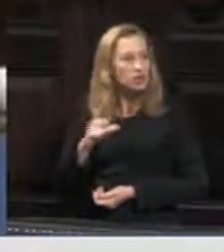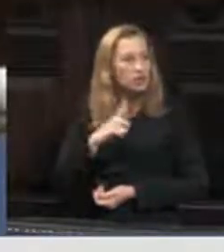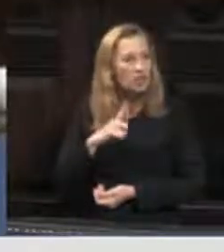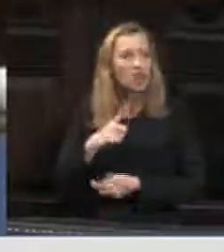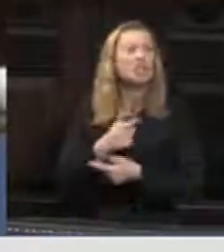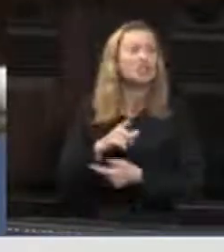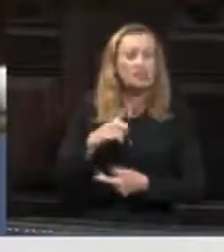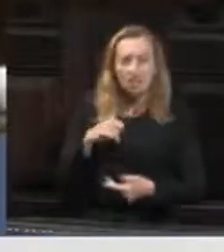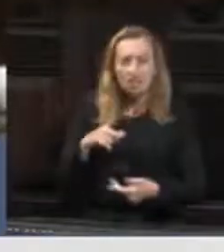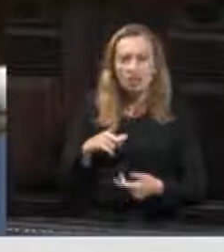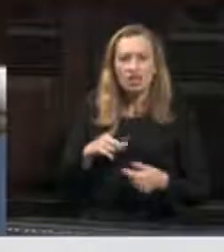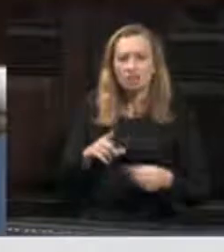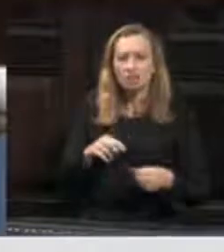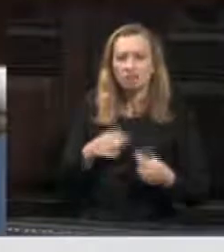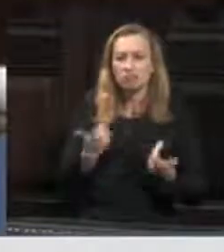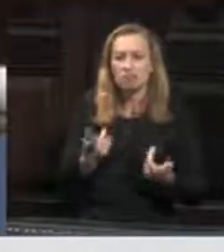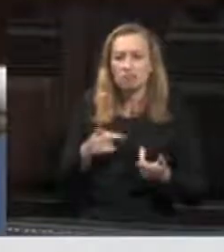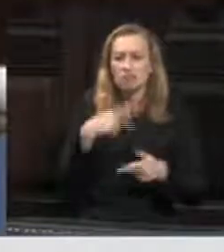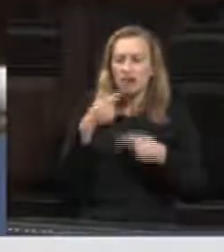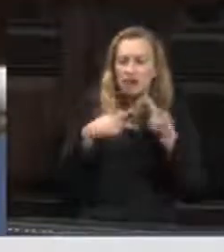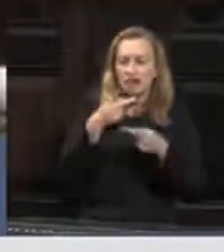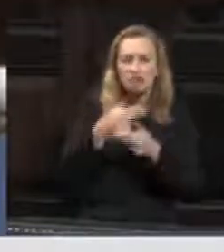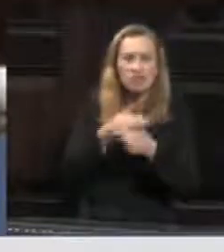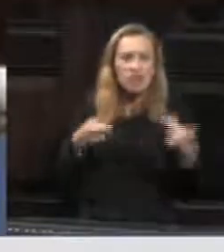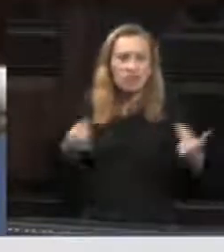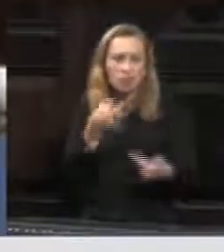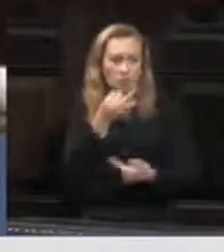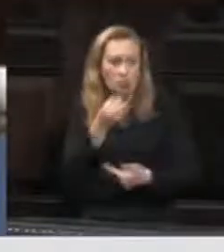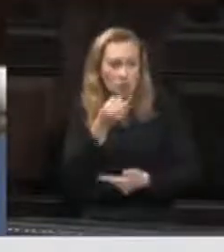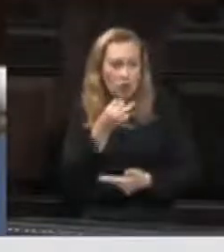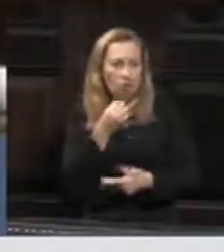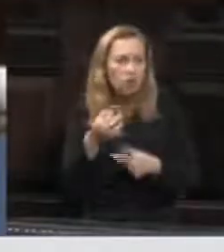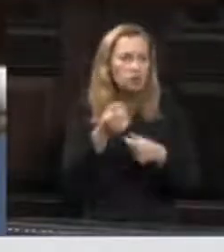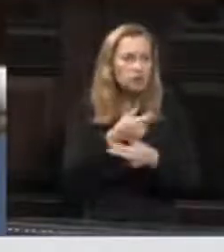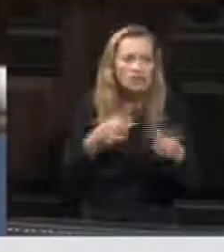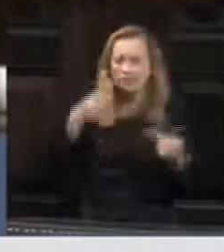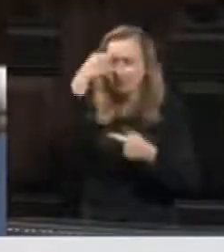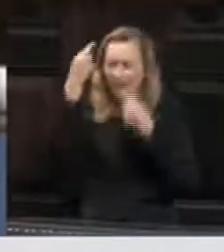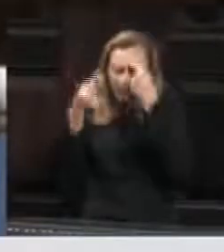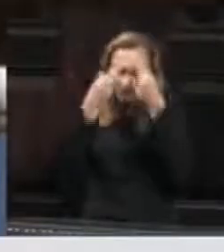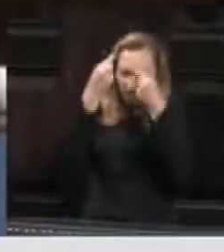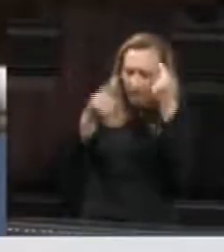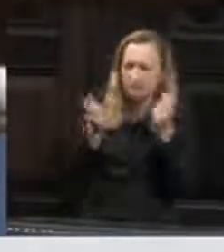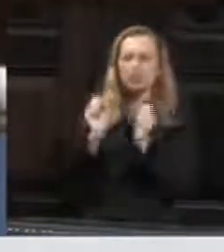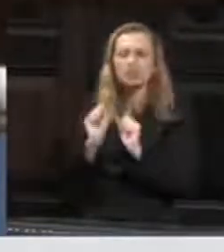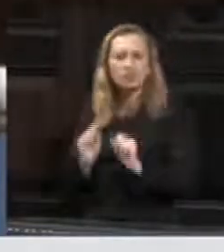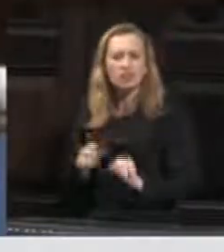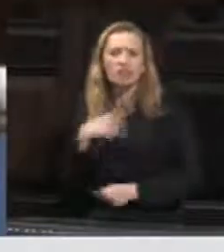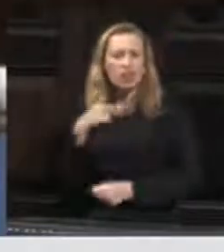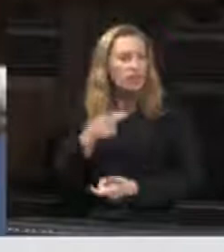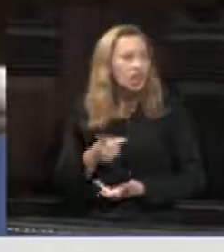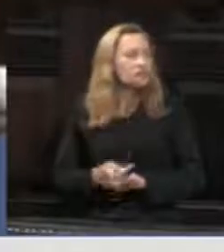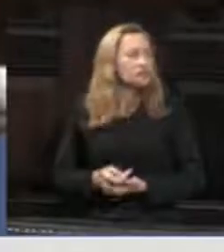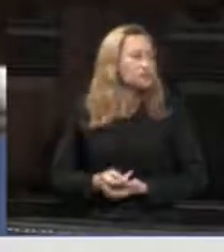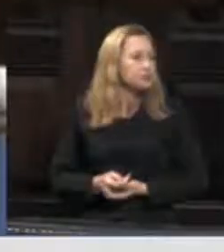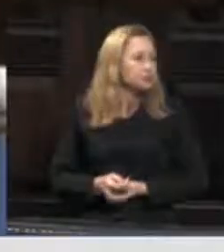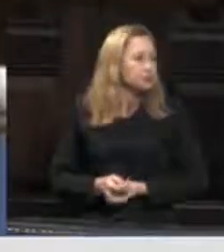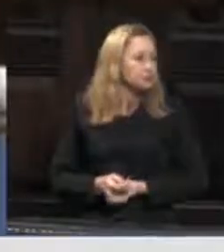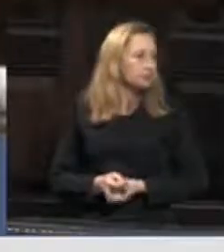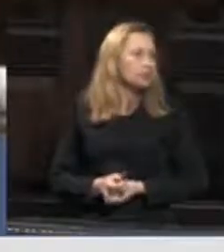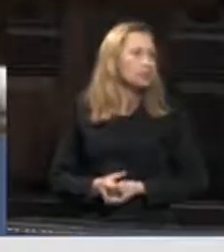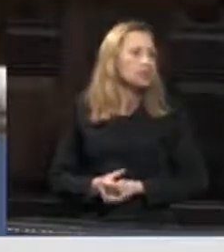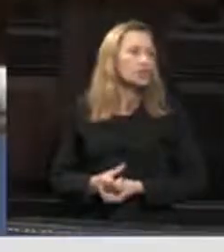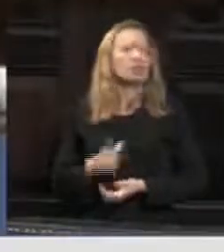secretário ficou interessado falei de outras iniciativas que nós já tivemos junto com